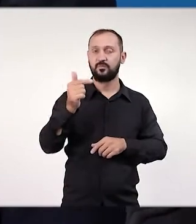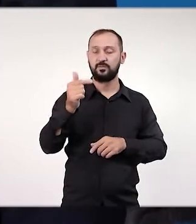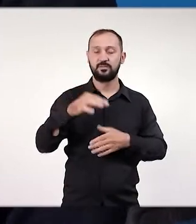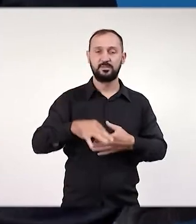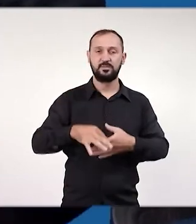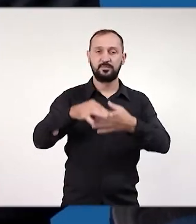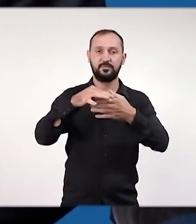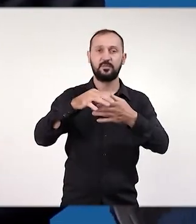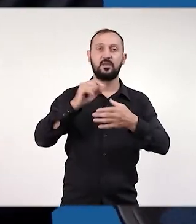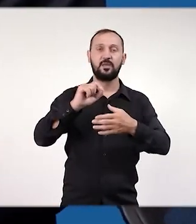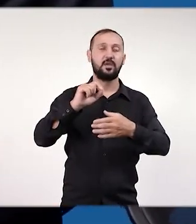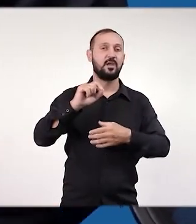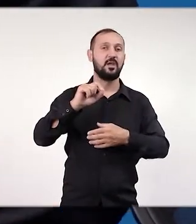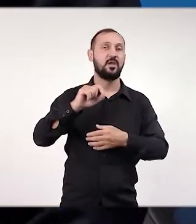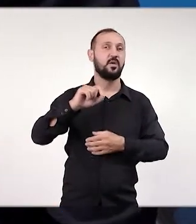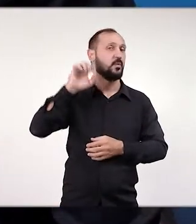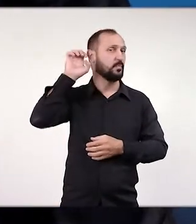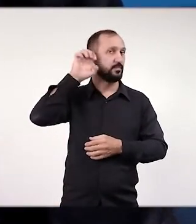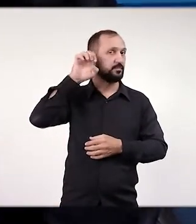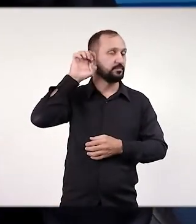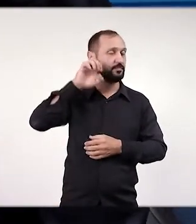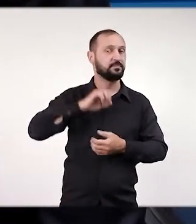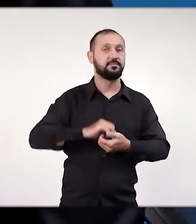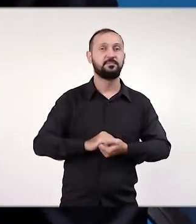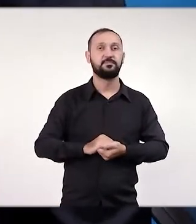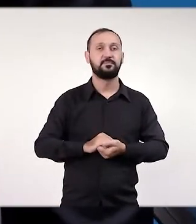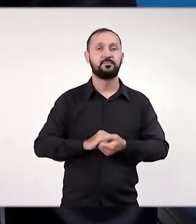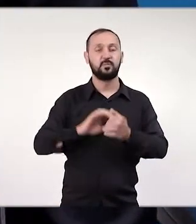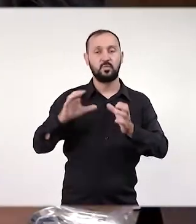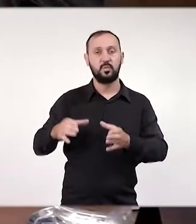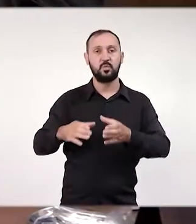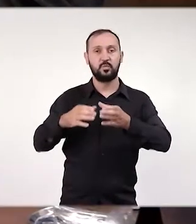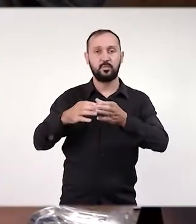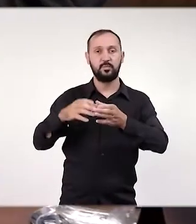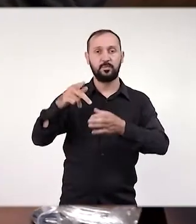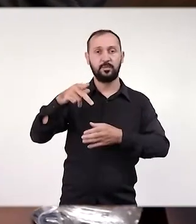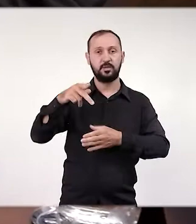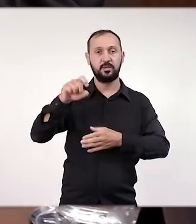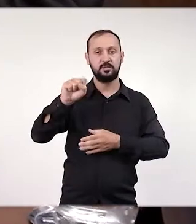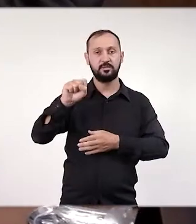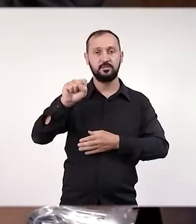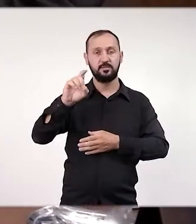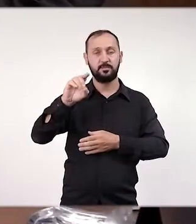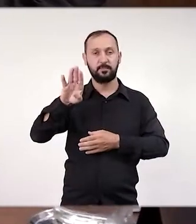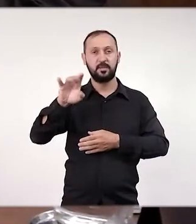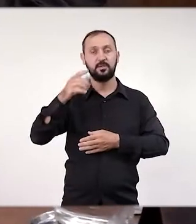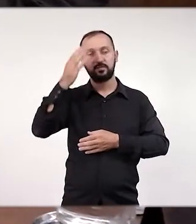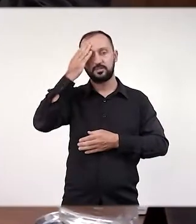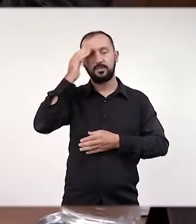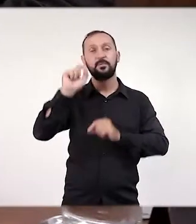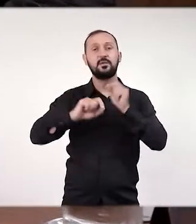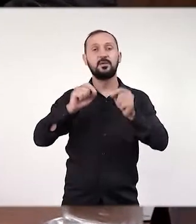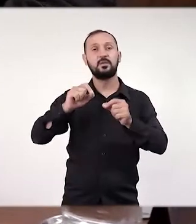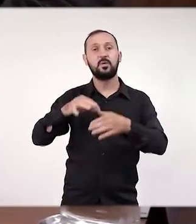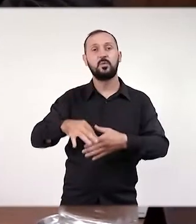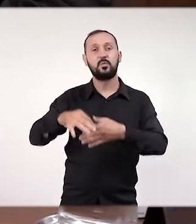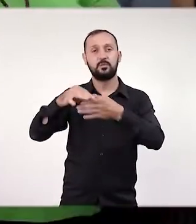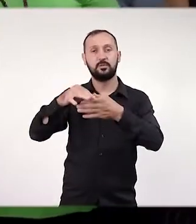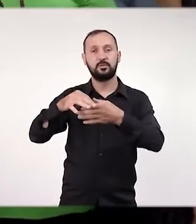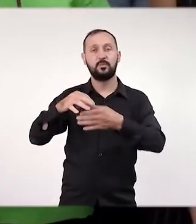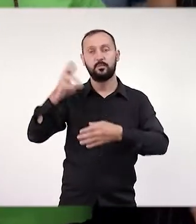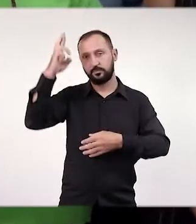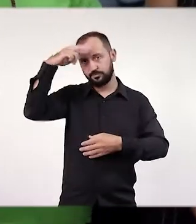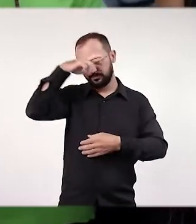a vice-liderança será do deputado Eduardo Rocha, do MDB. A bancada do PSDB também definiu seus